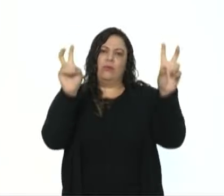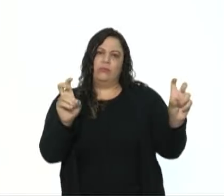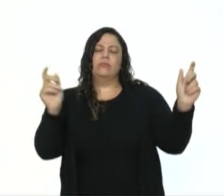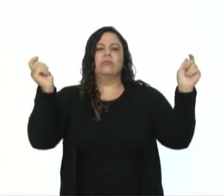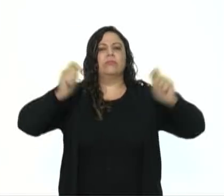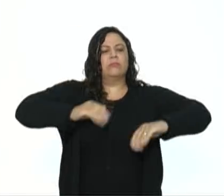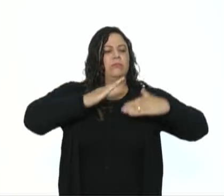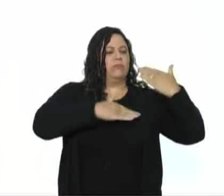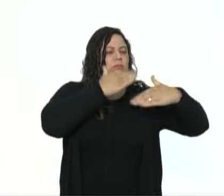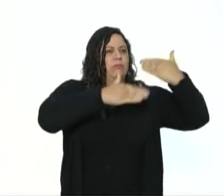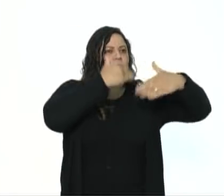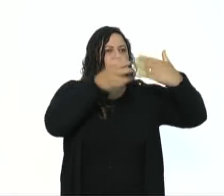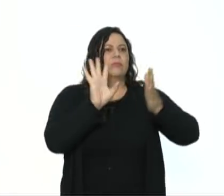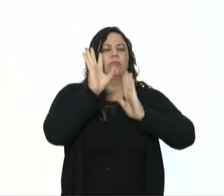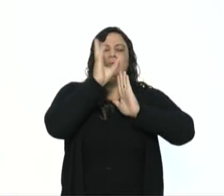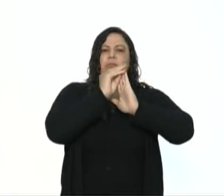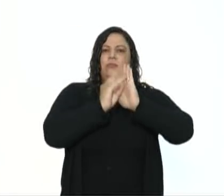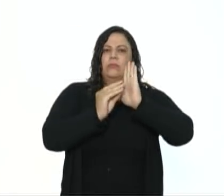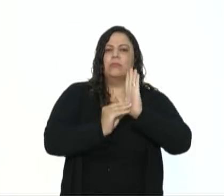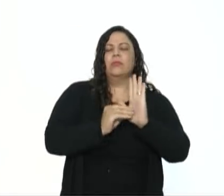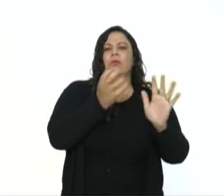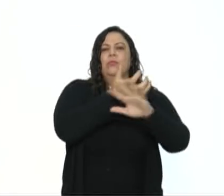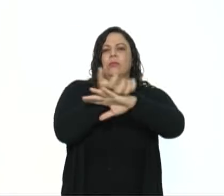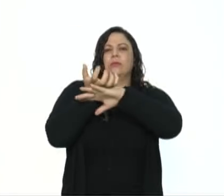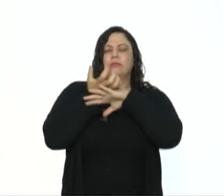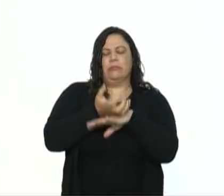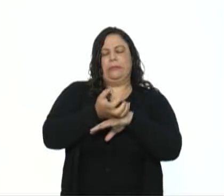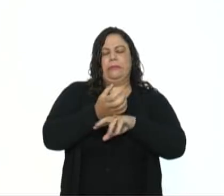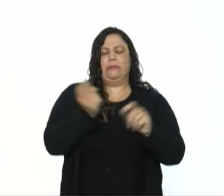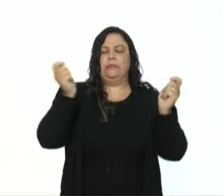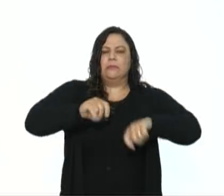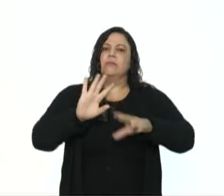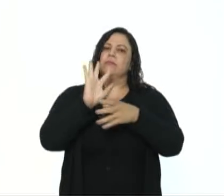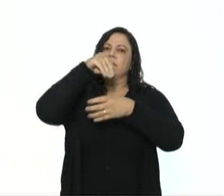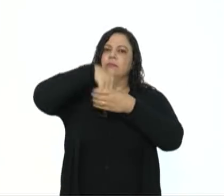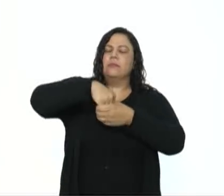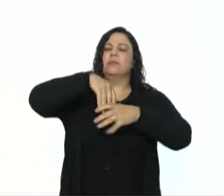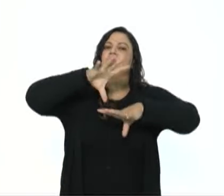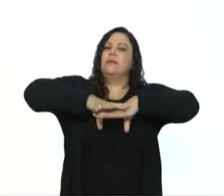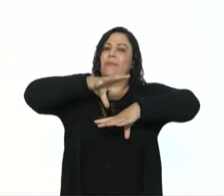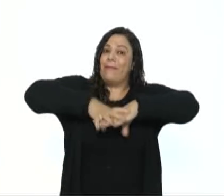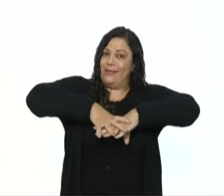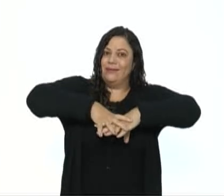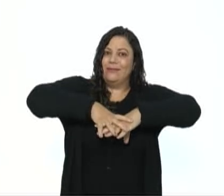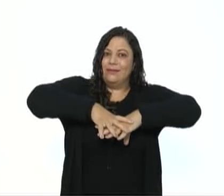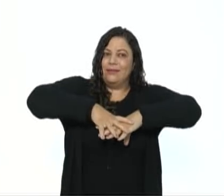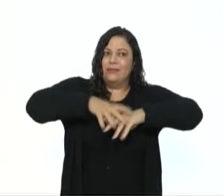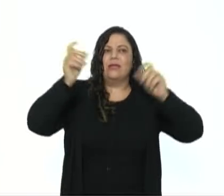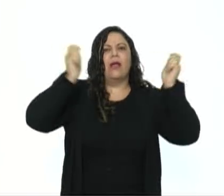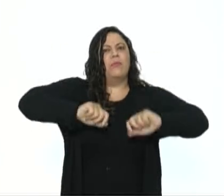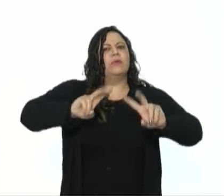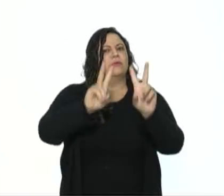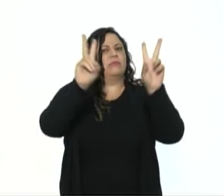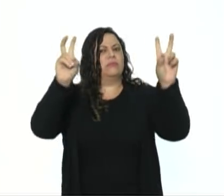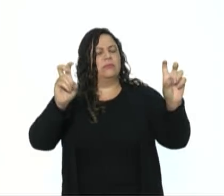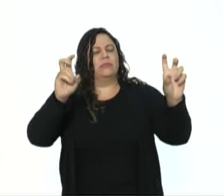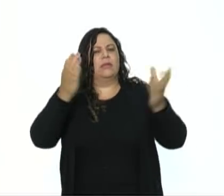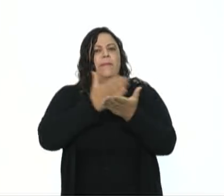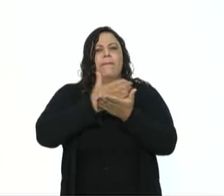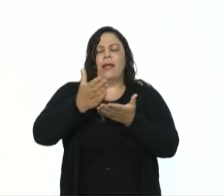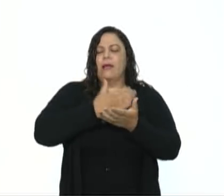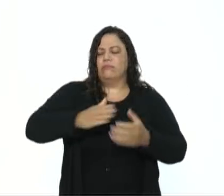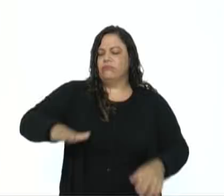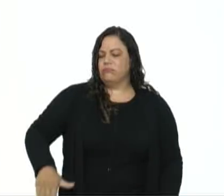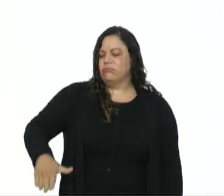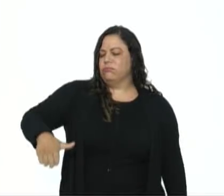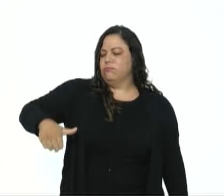desenvolvidos dentro do componente curricular matemática, podendo ser abordado desde os anos iniciais da etapa do